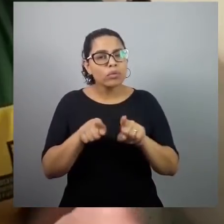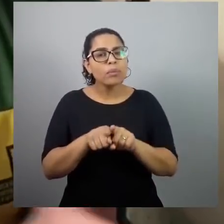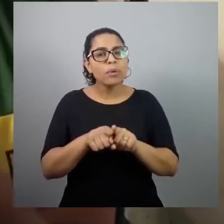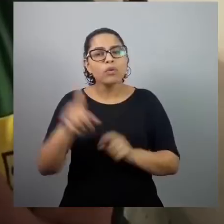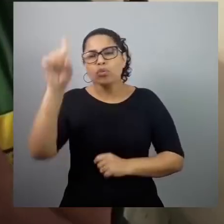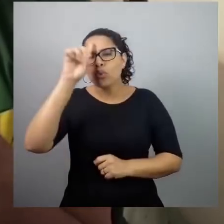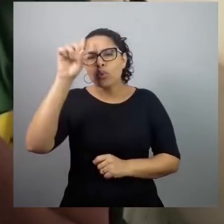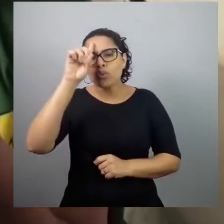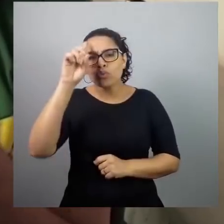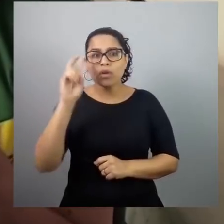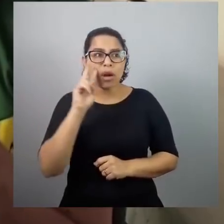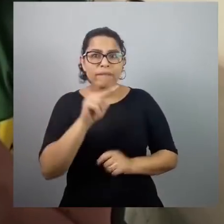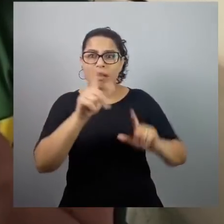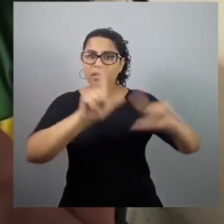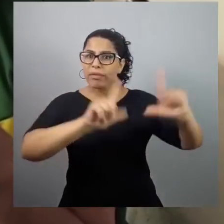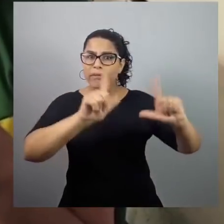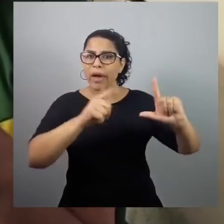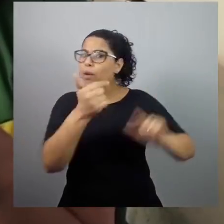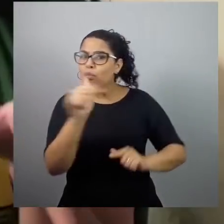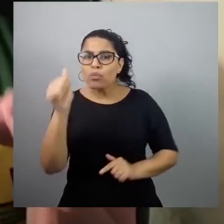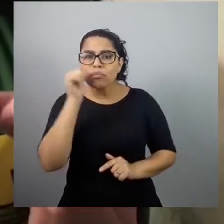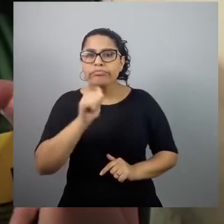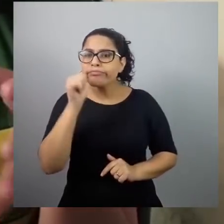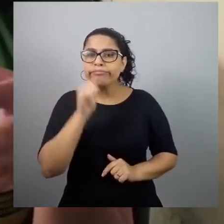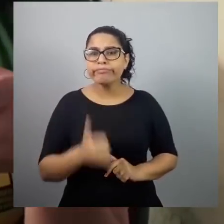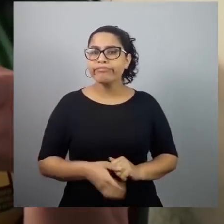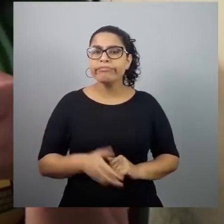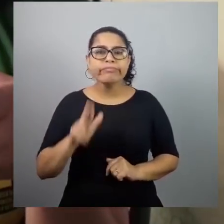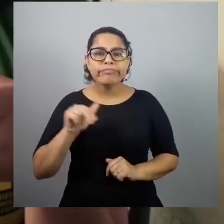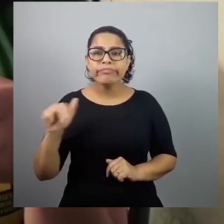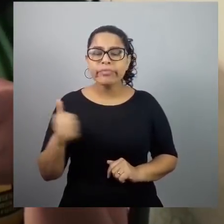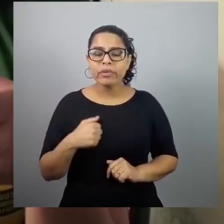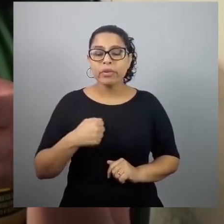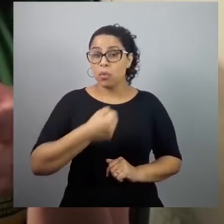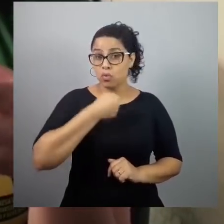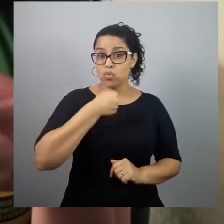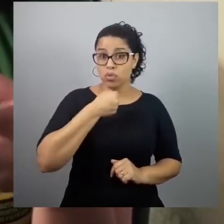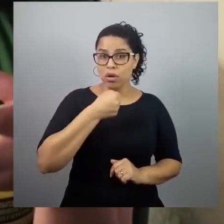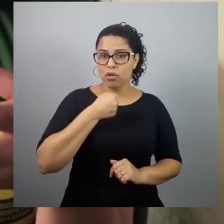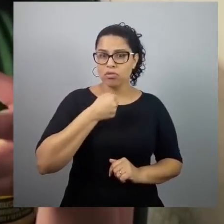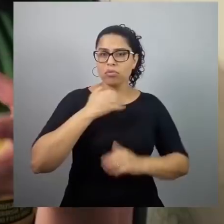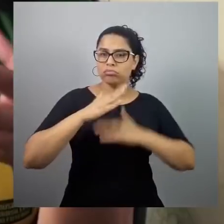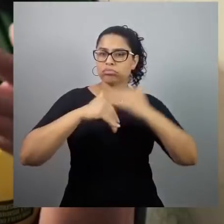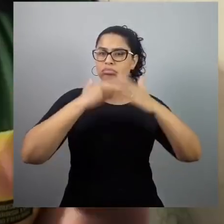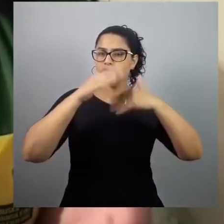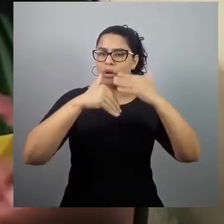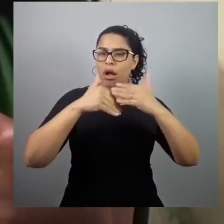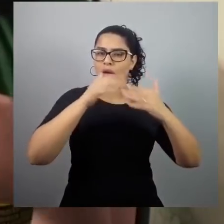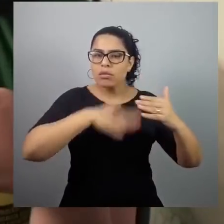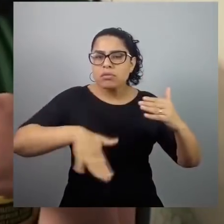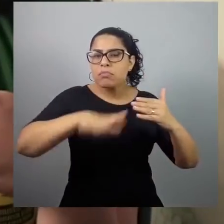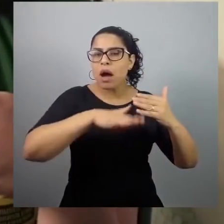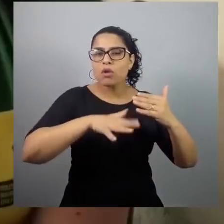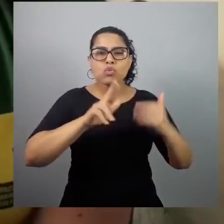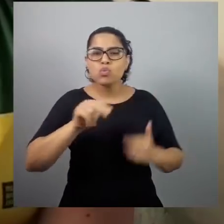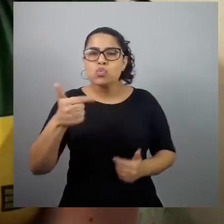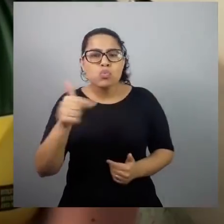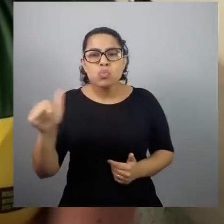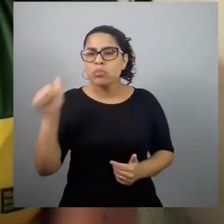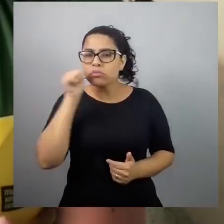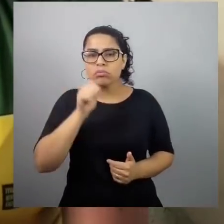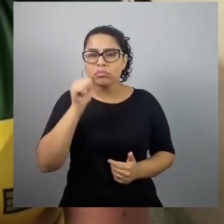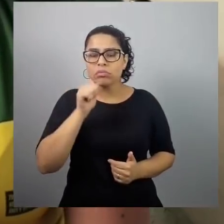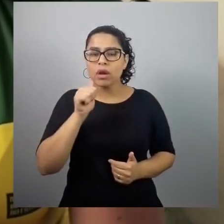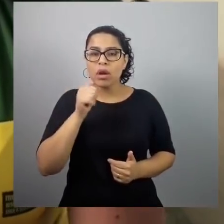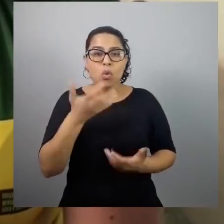não se vê representado assistindo o Campeonato Brasileiro, por exemplo, né? O meio, o jornalismo, parece que ele se desenvolveu ao longo dos tempos para não ser um espaço pra gente. É muito difícil lidar